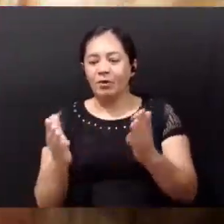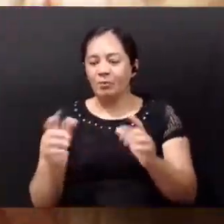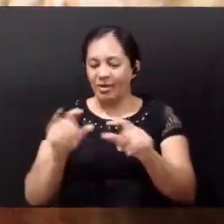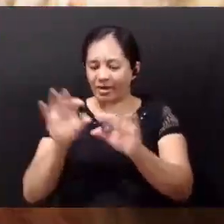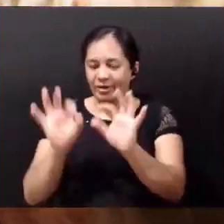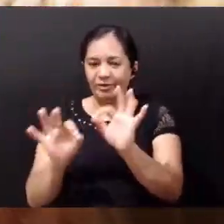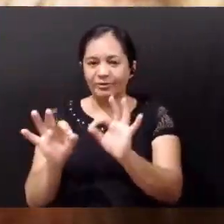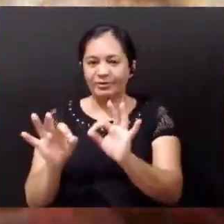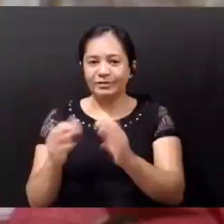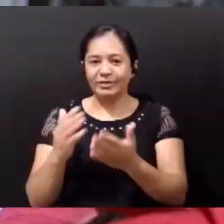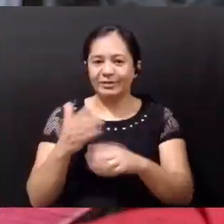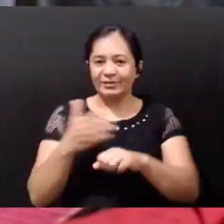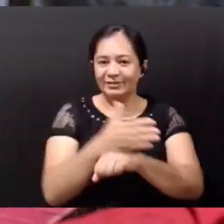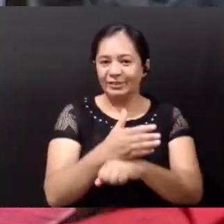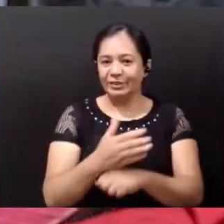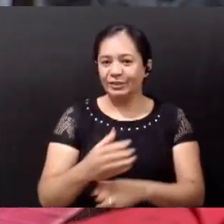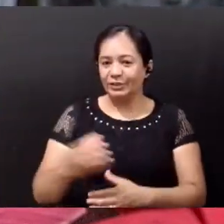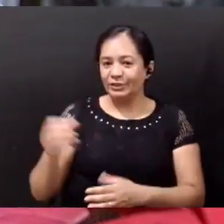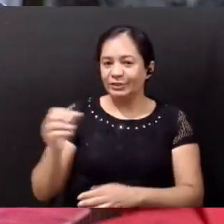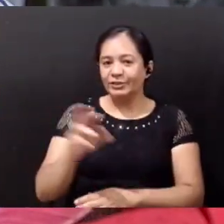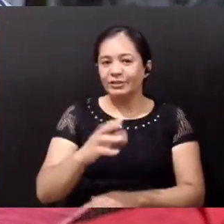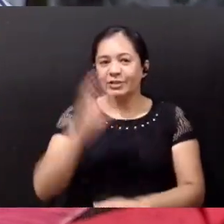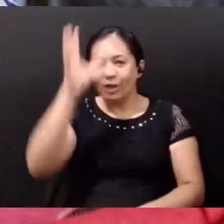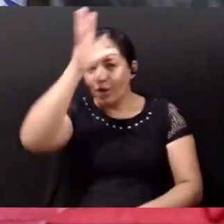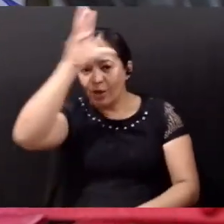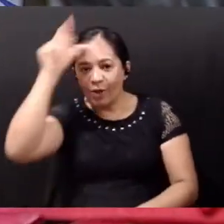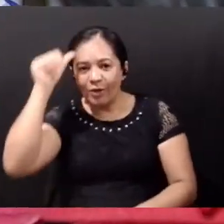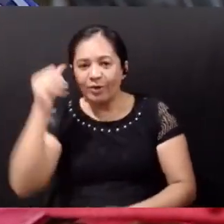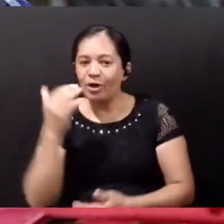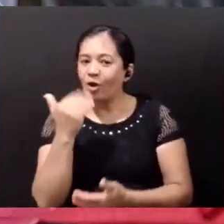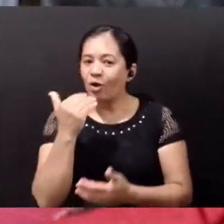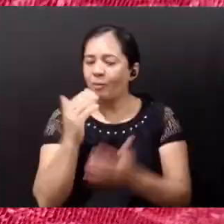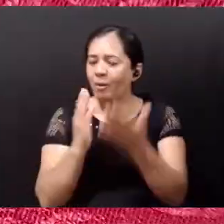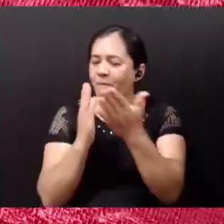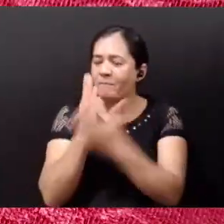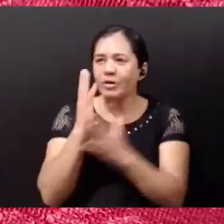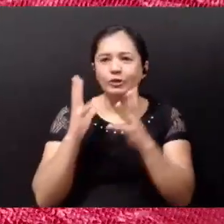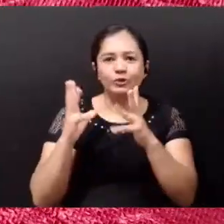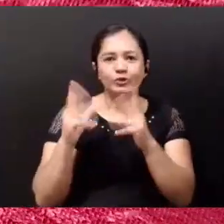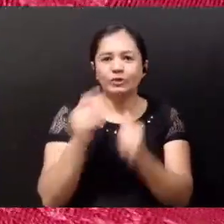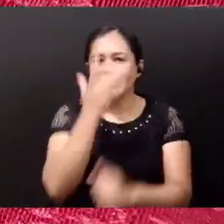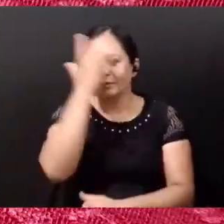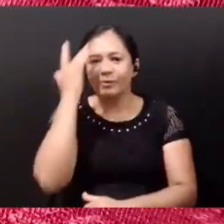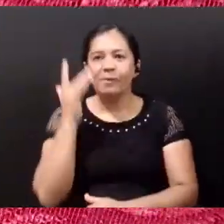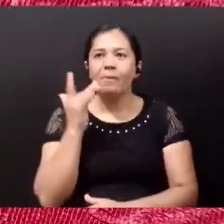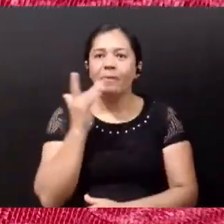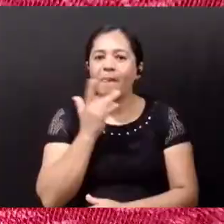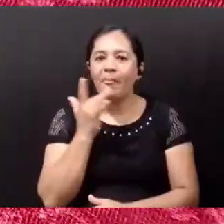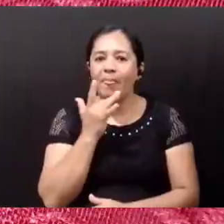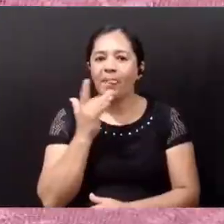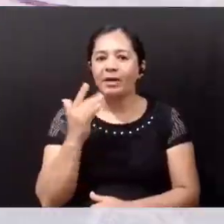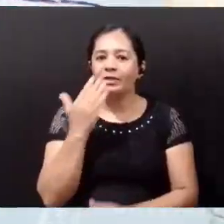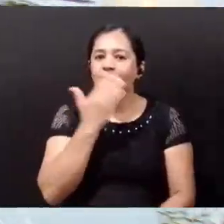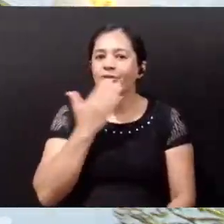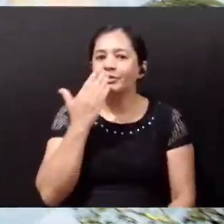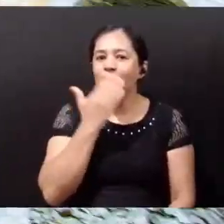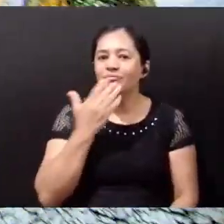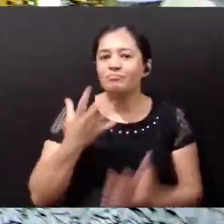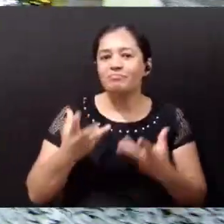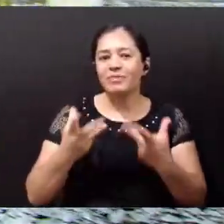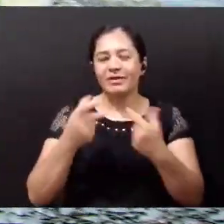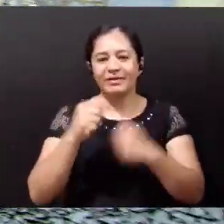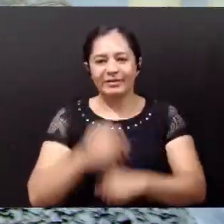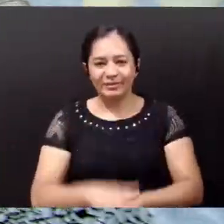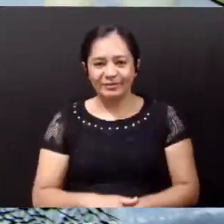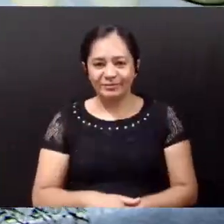entrada, refrigerantes, comida aprovada por quem a saboreia e uma deliciosa sobremesa, sem contar